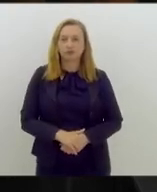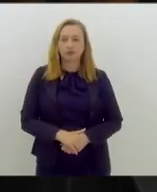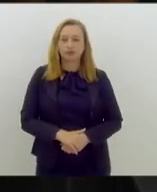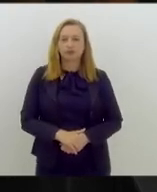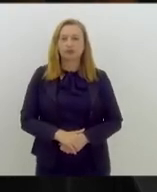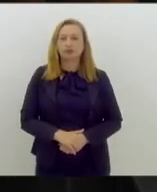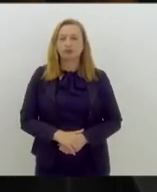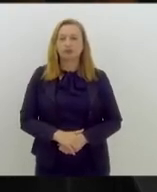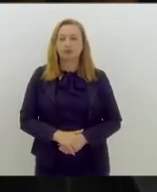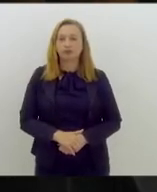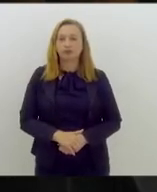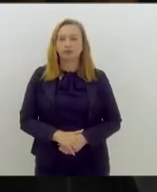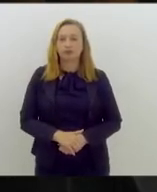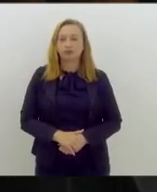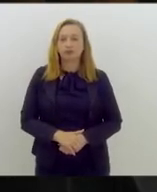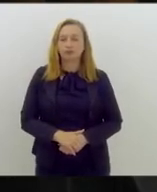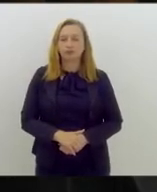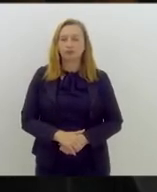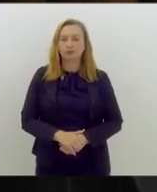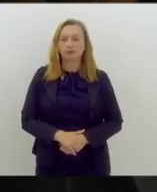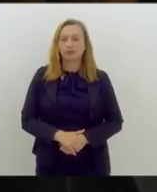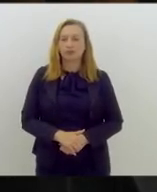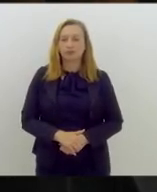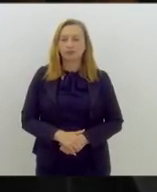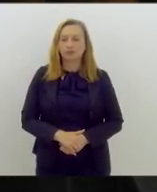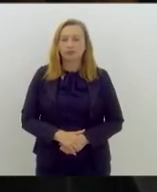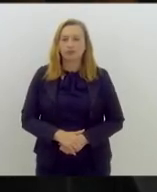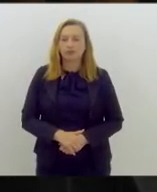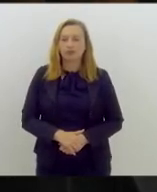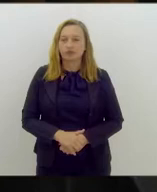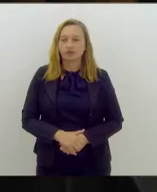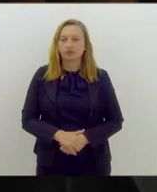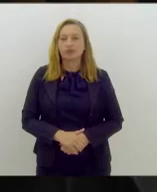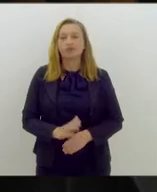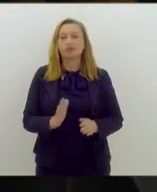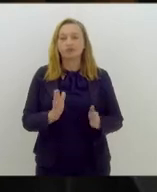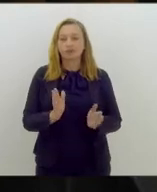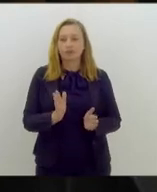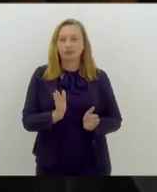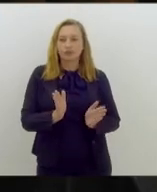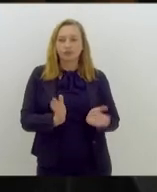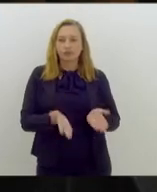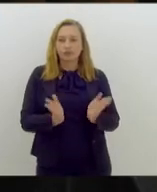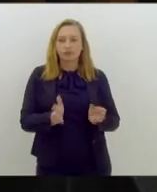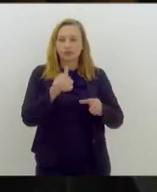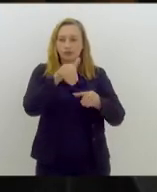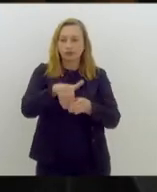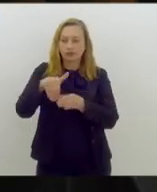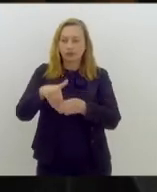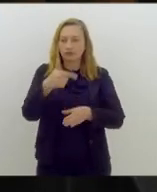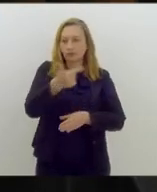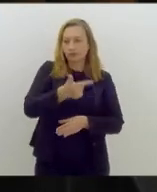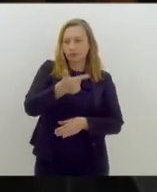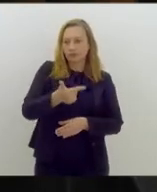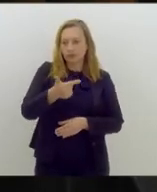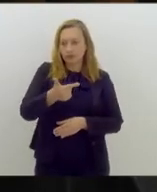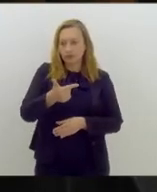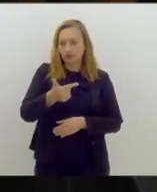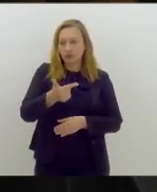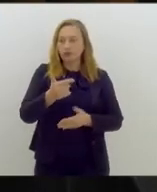e que ainda transcorre em segundo turno em algumas unidades